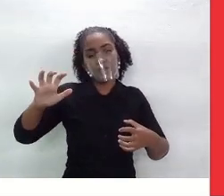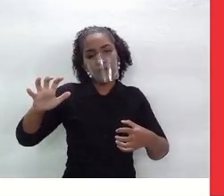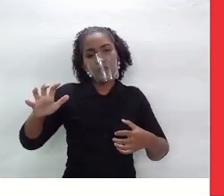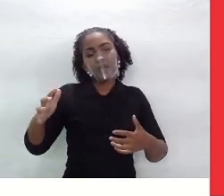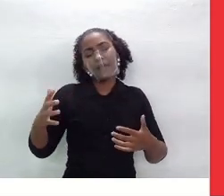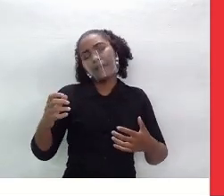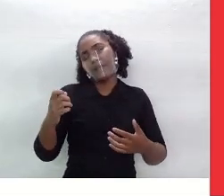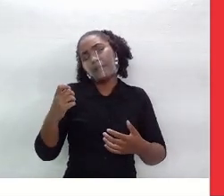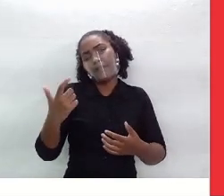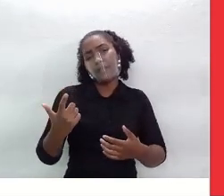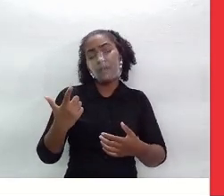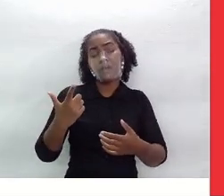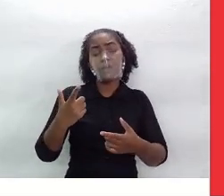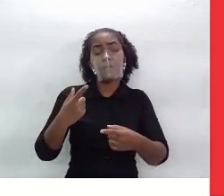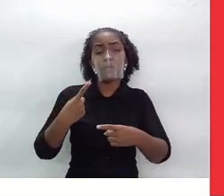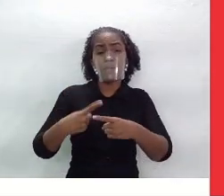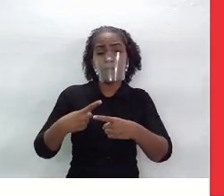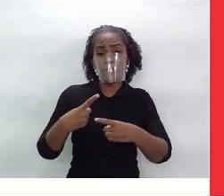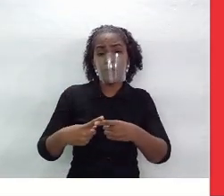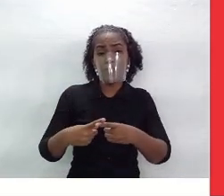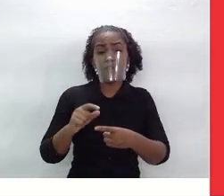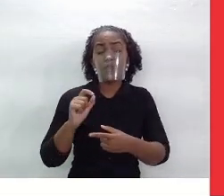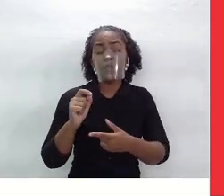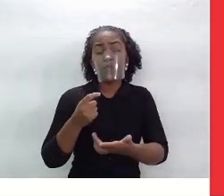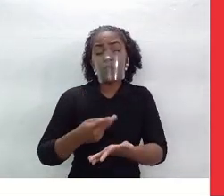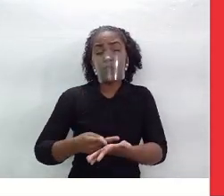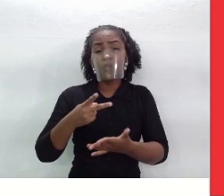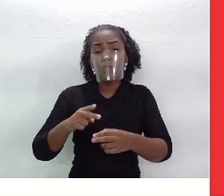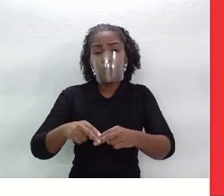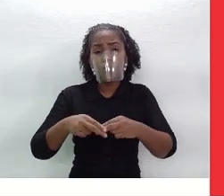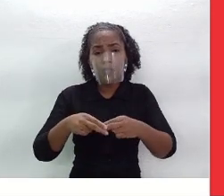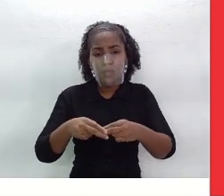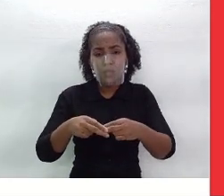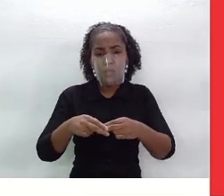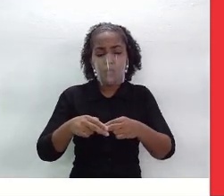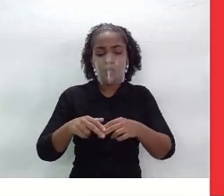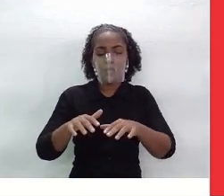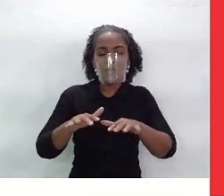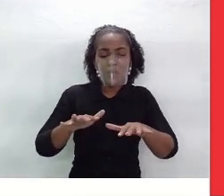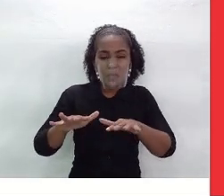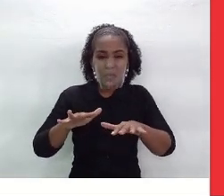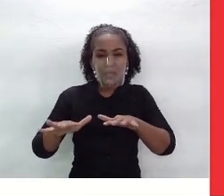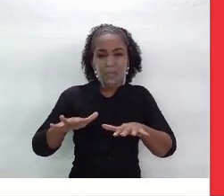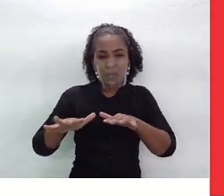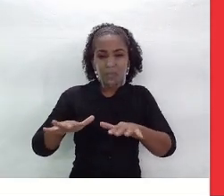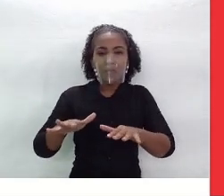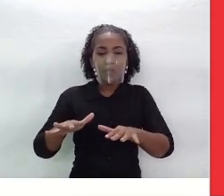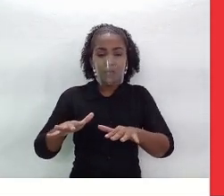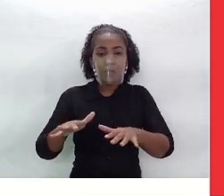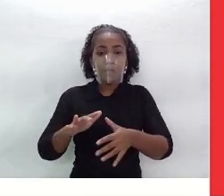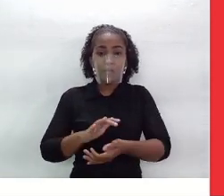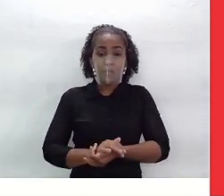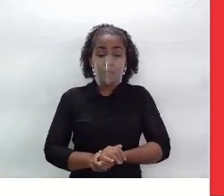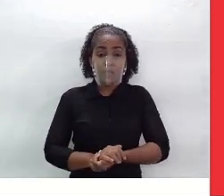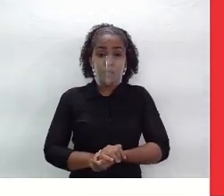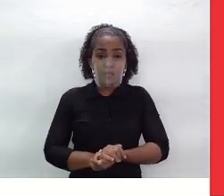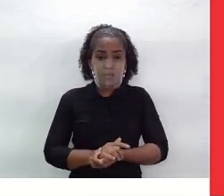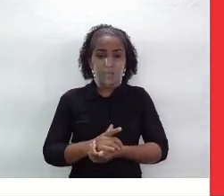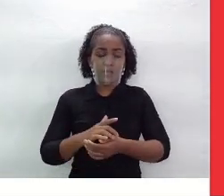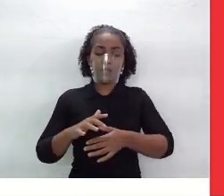afastados devido ali às placas tectônicas. As placas tectônicas, ao